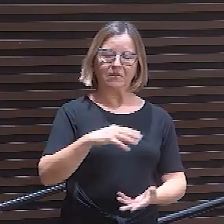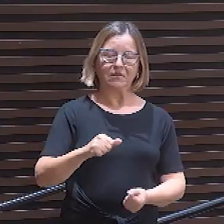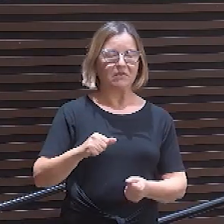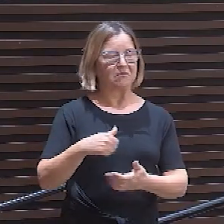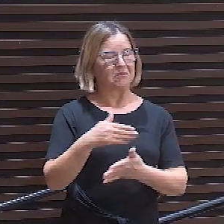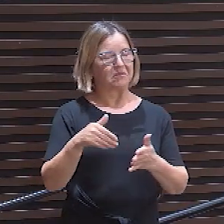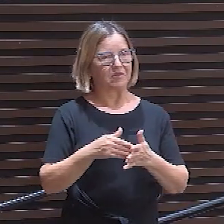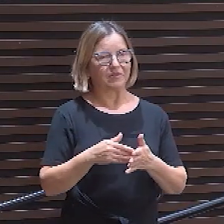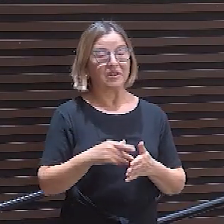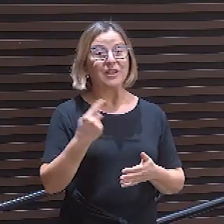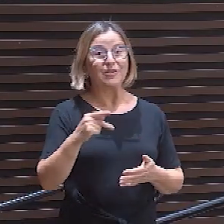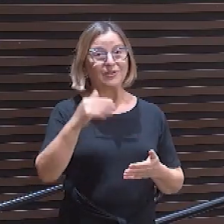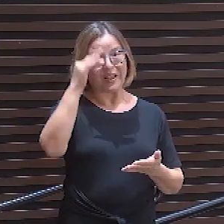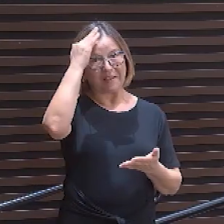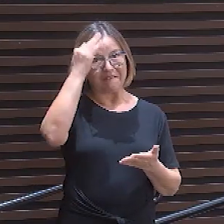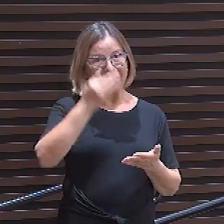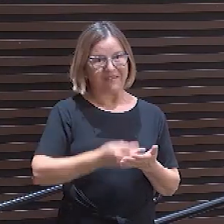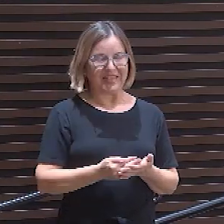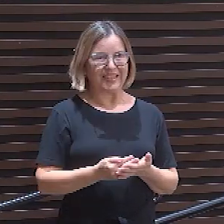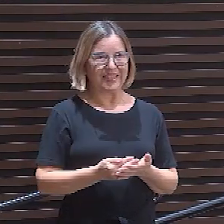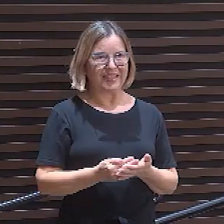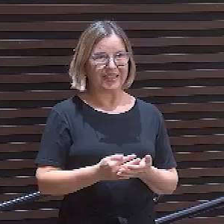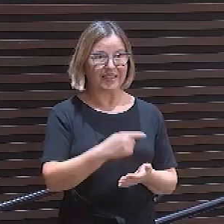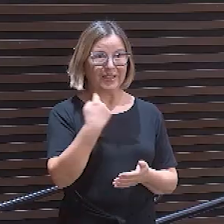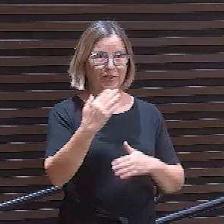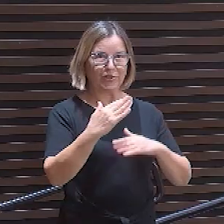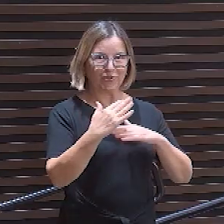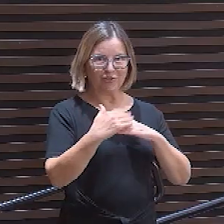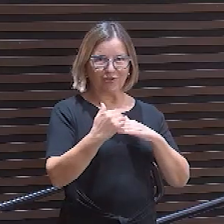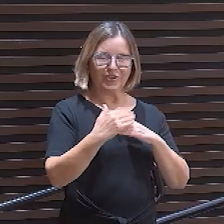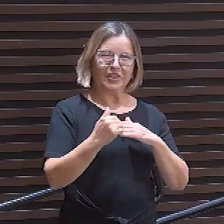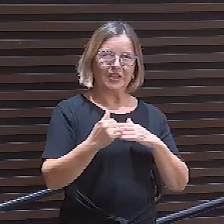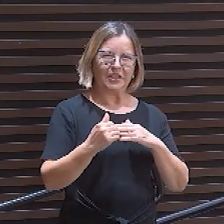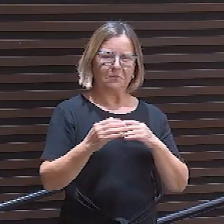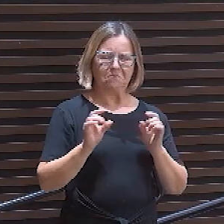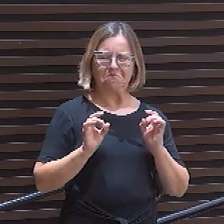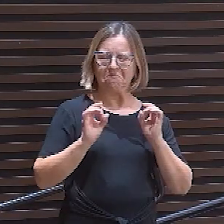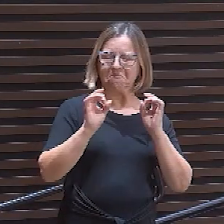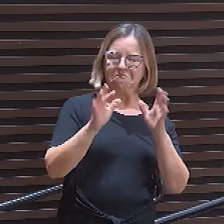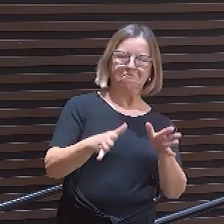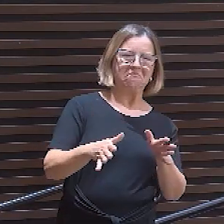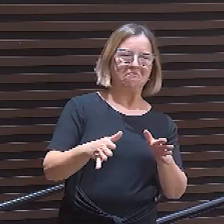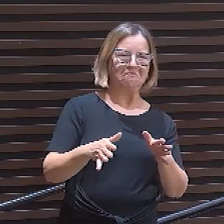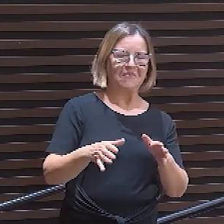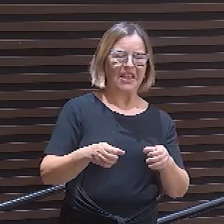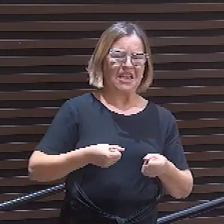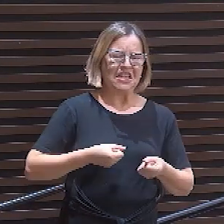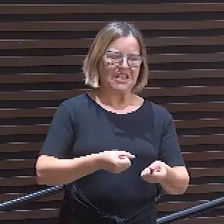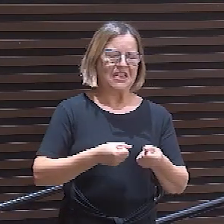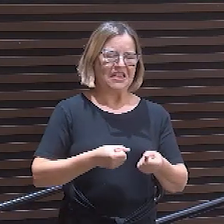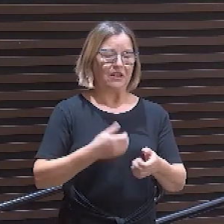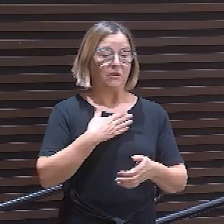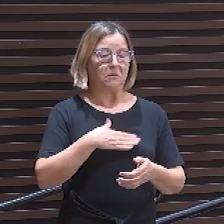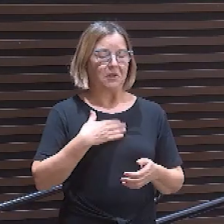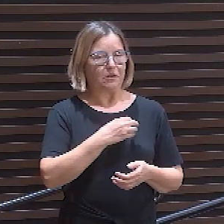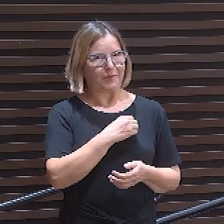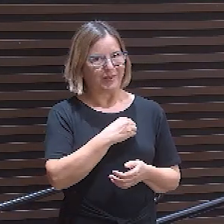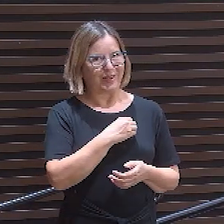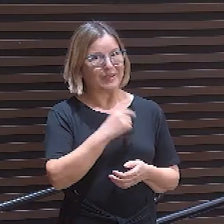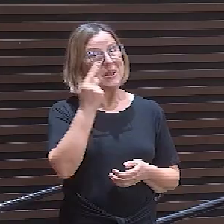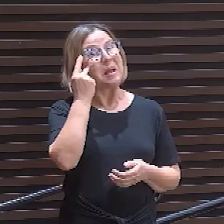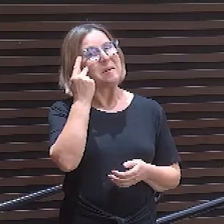A sua fé nos chama a renunciar também às tentações e os prazeres do pecado para seguir a